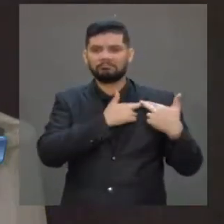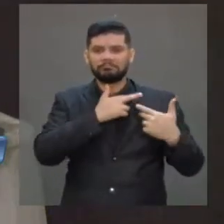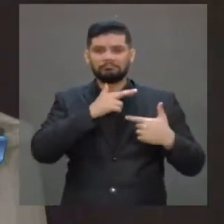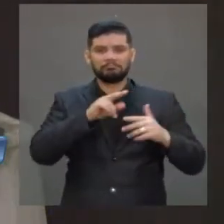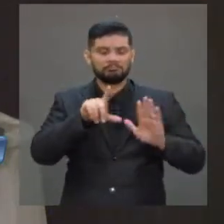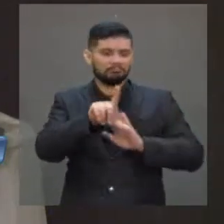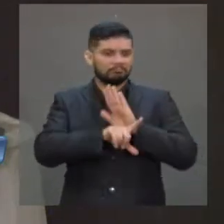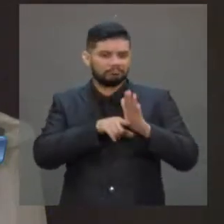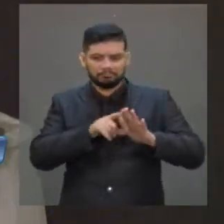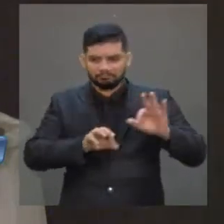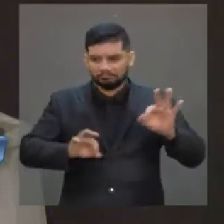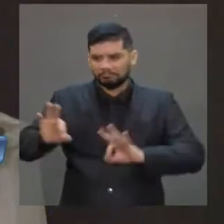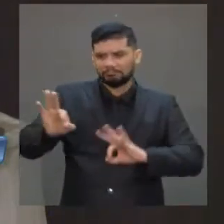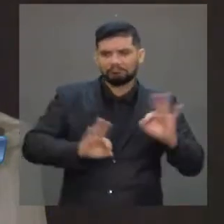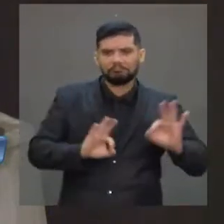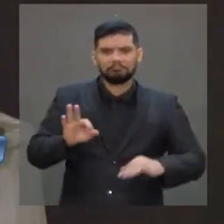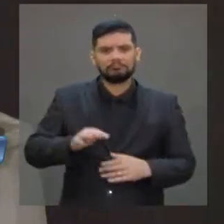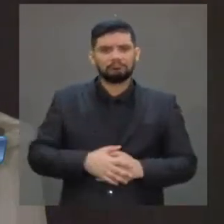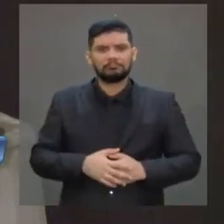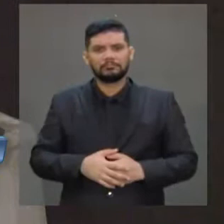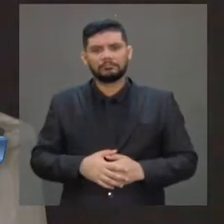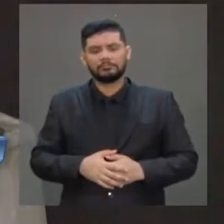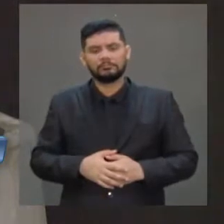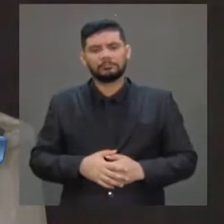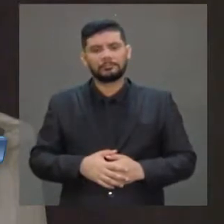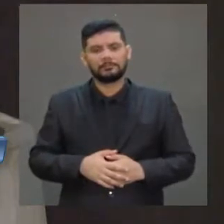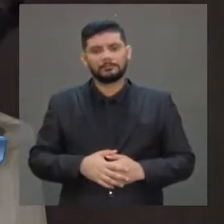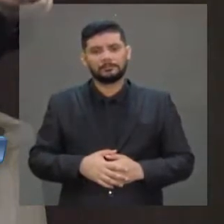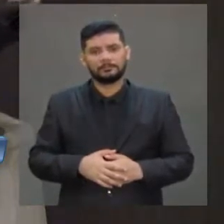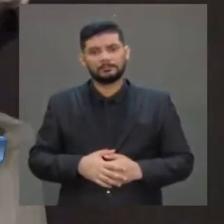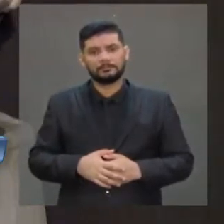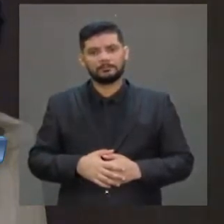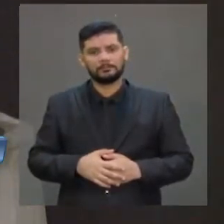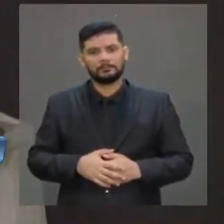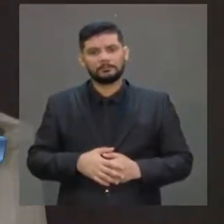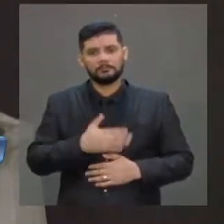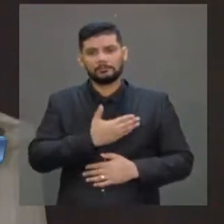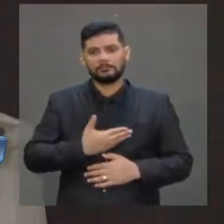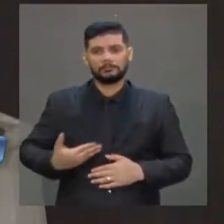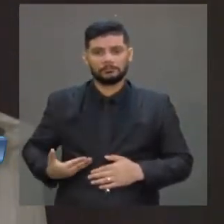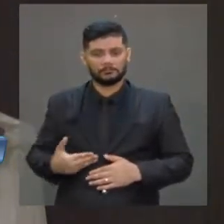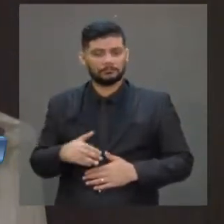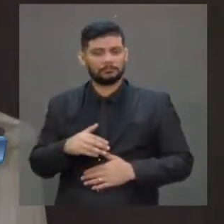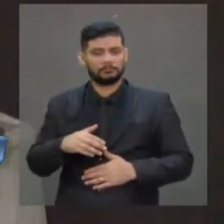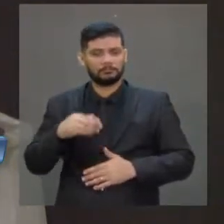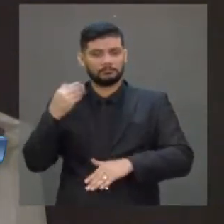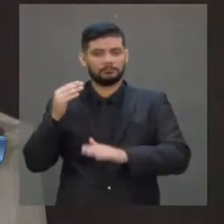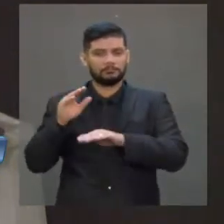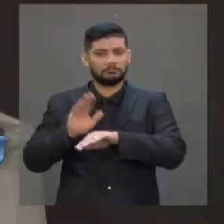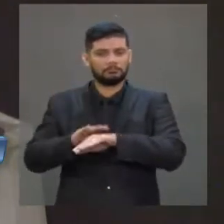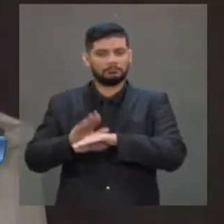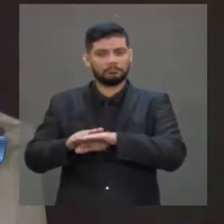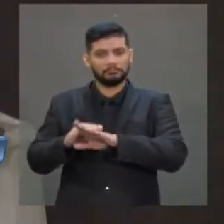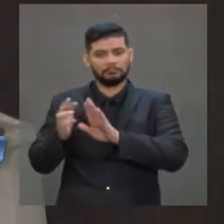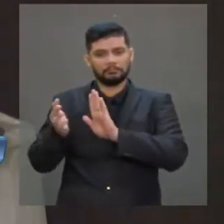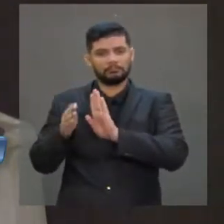legislar. A União define regras gerais e, a partir dos interesses